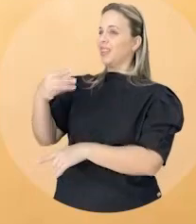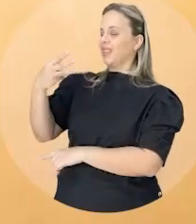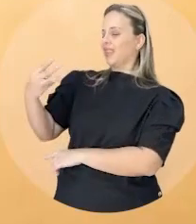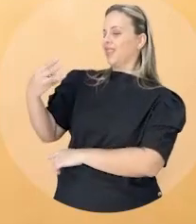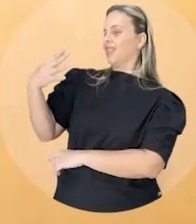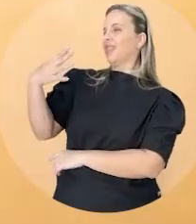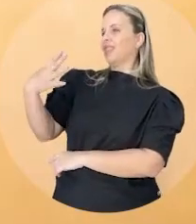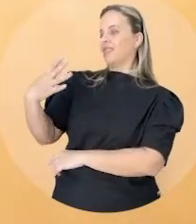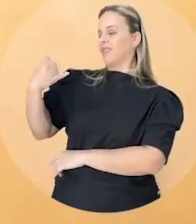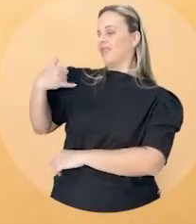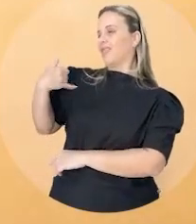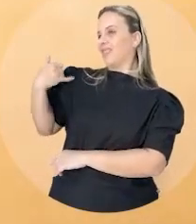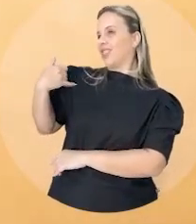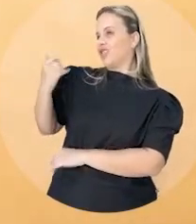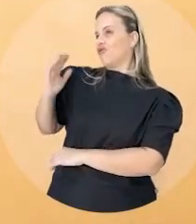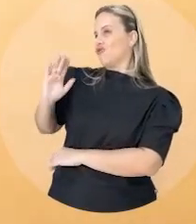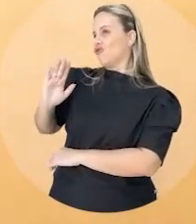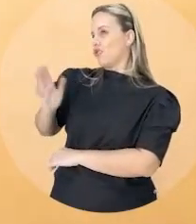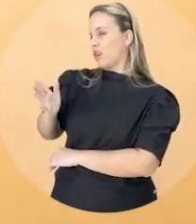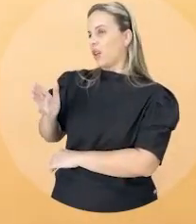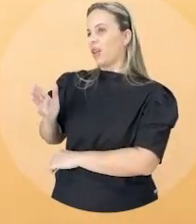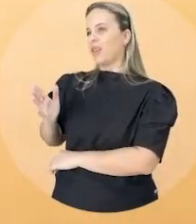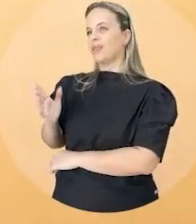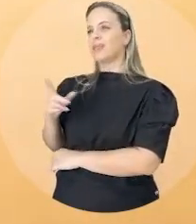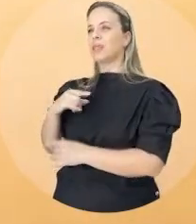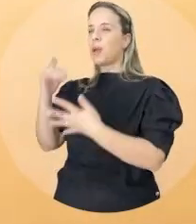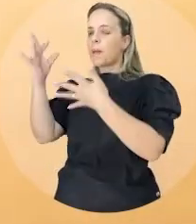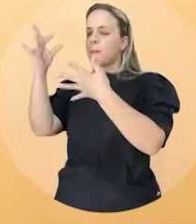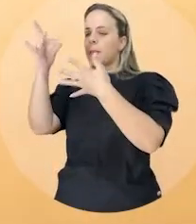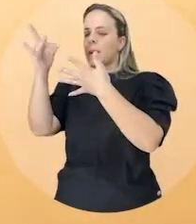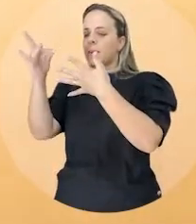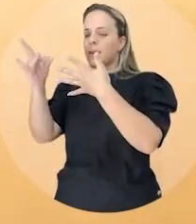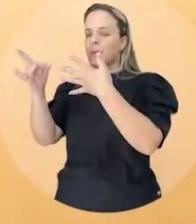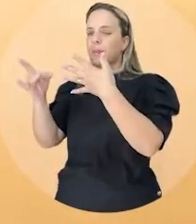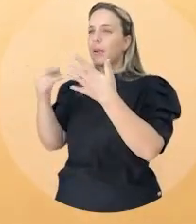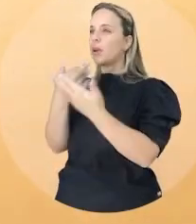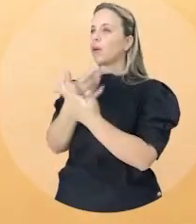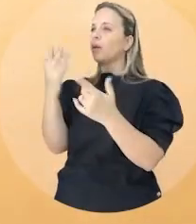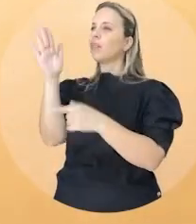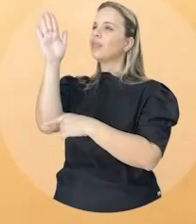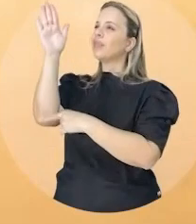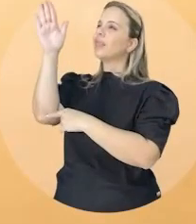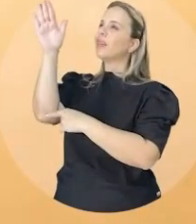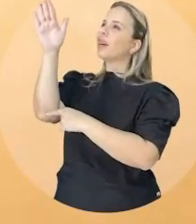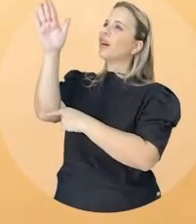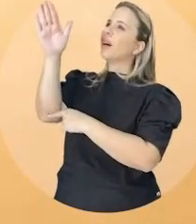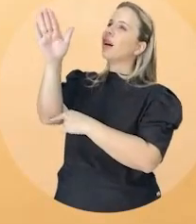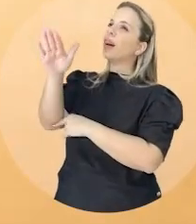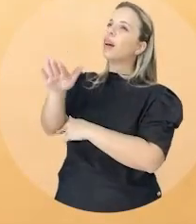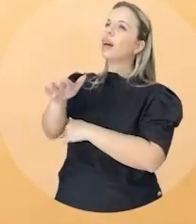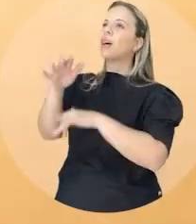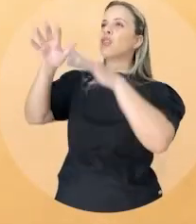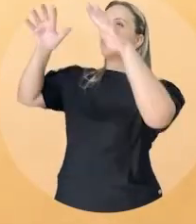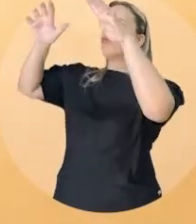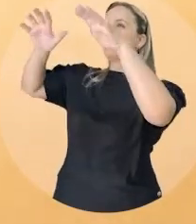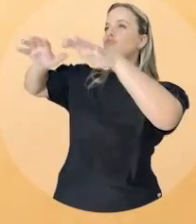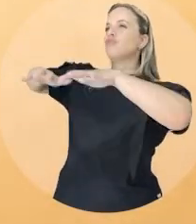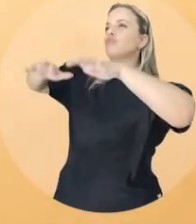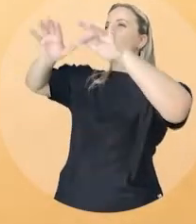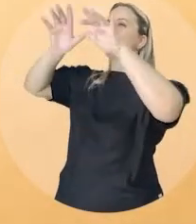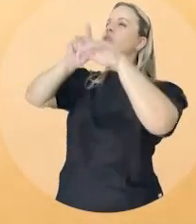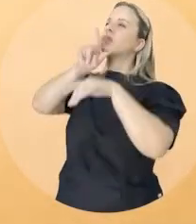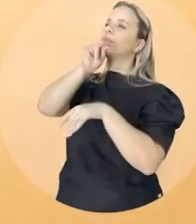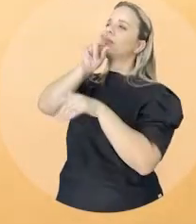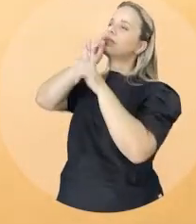34 anos de vida, presa aos detalhes desta tarde longa, entre chuvas e